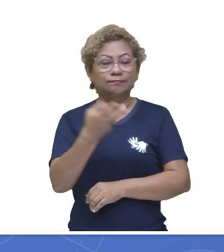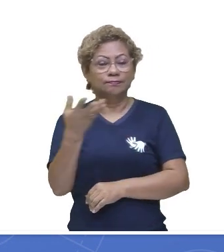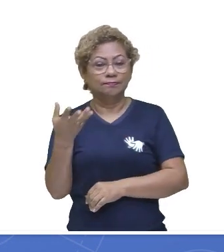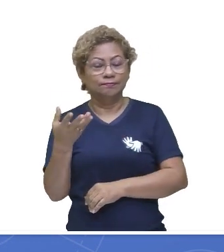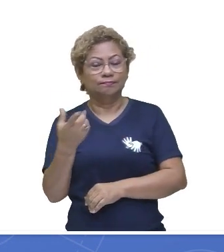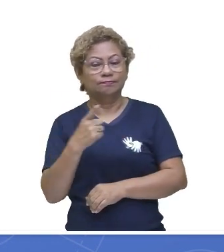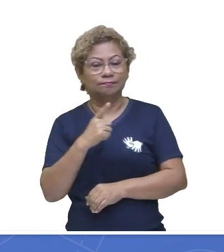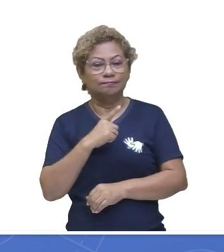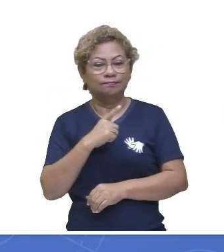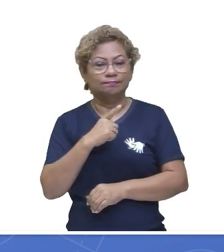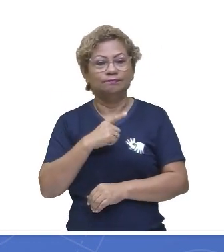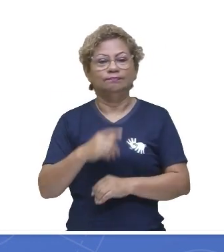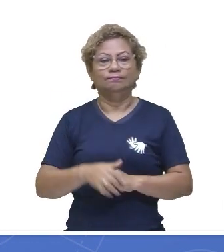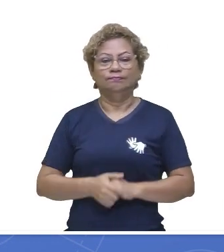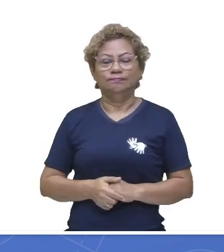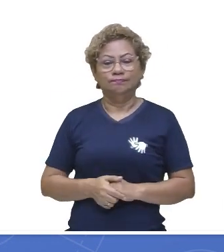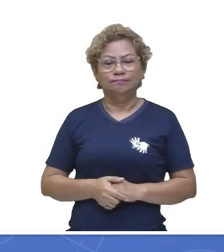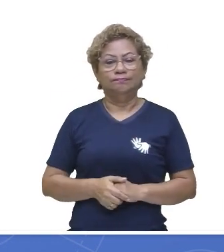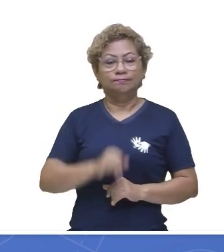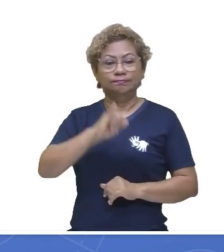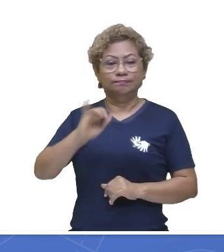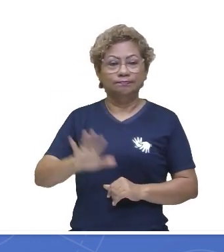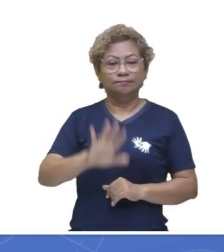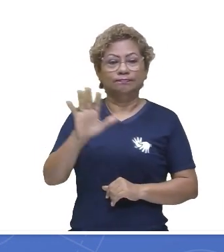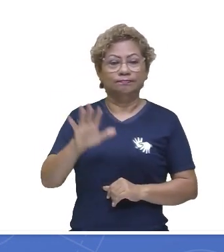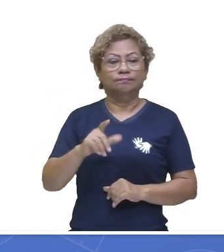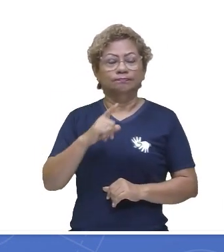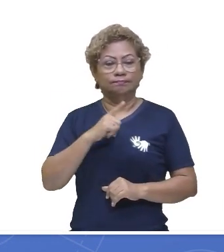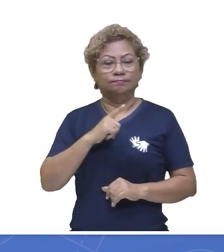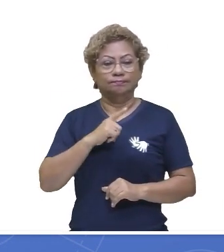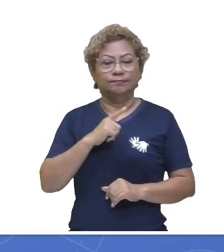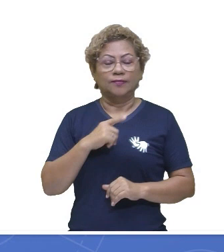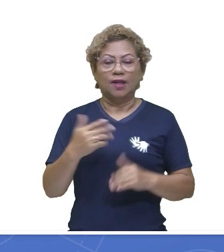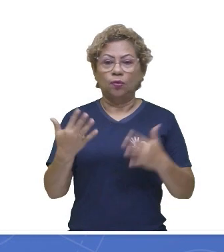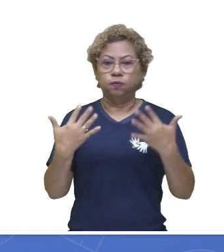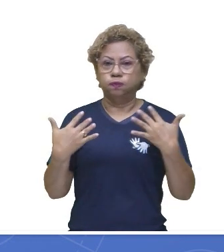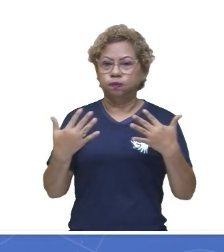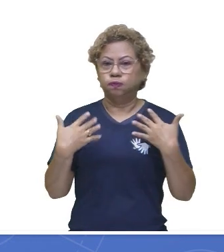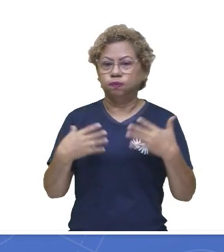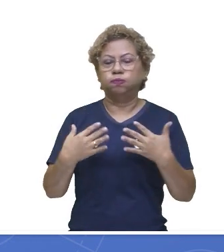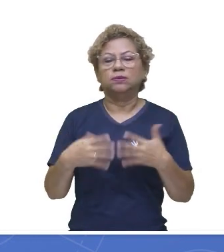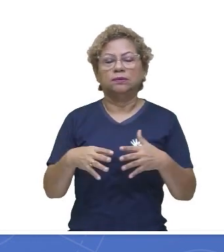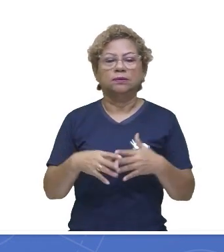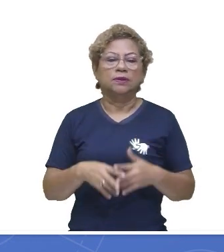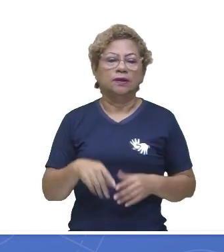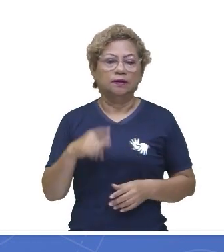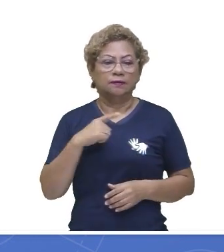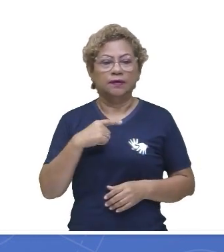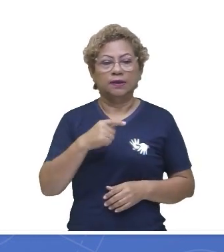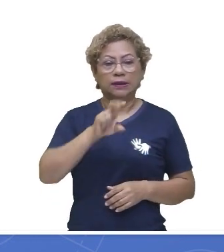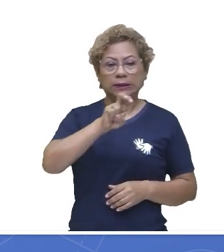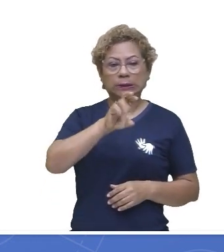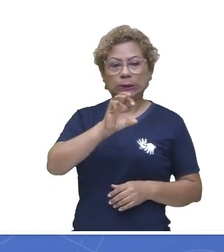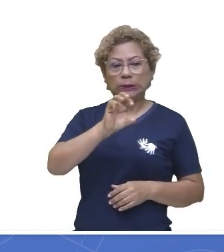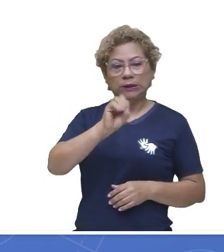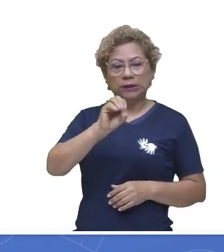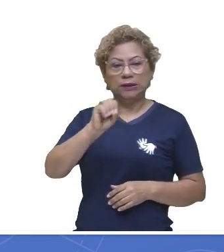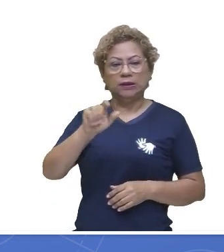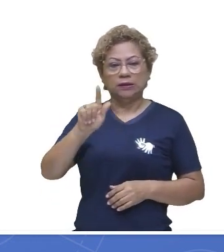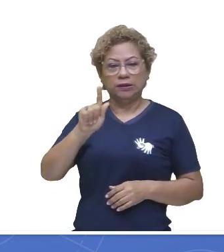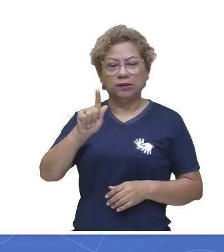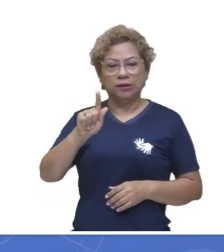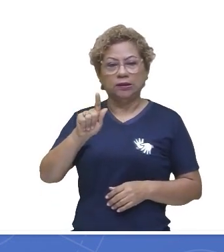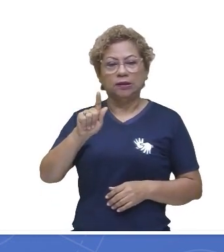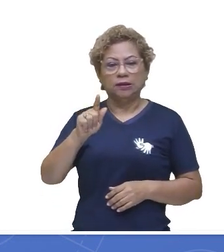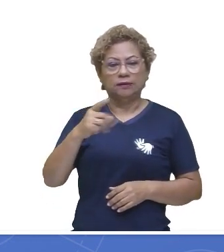com 30 graus sendo aquecido. Ele vai receber uma quantidade de calor que a gente vai calcular, mas ele se aquece até